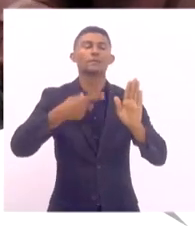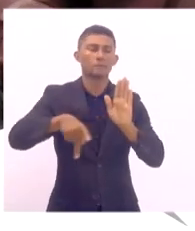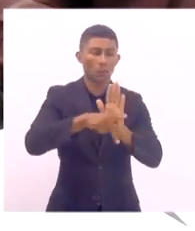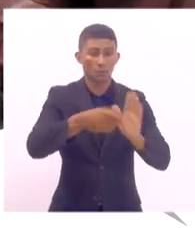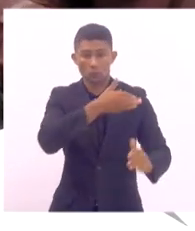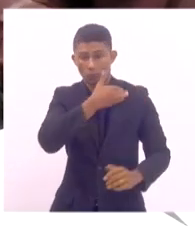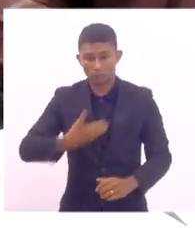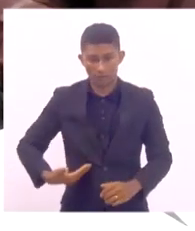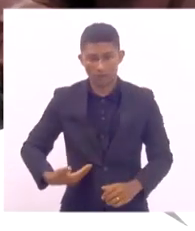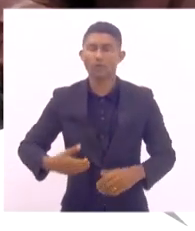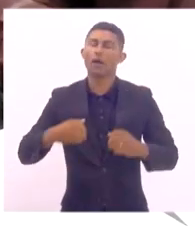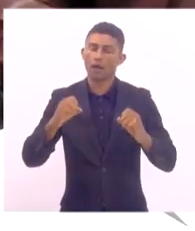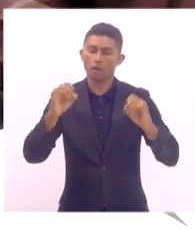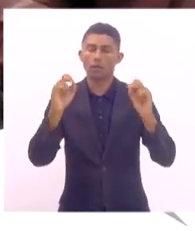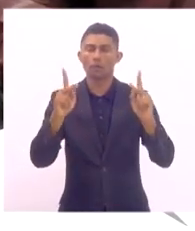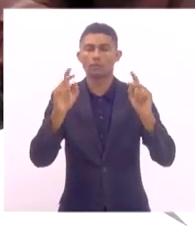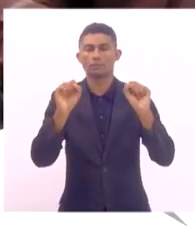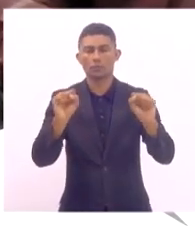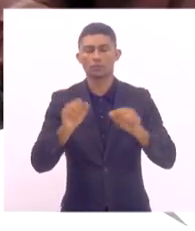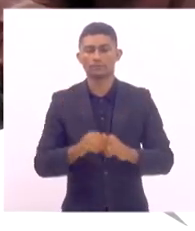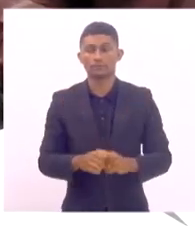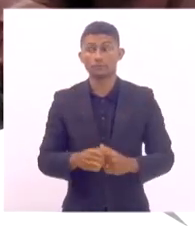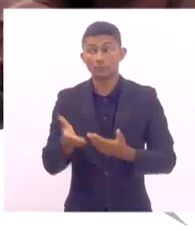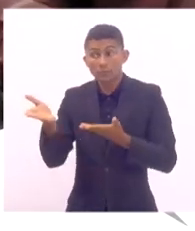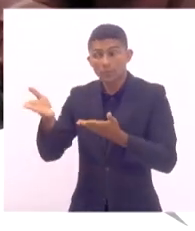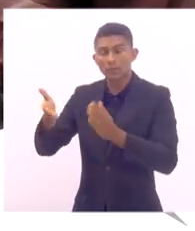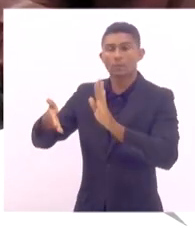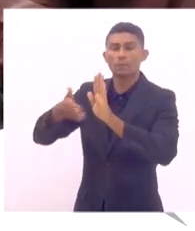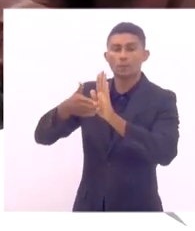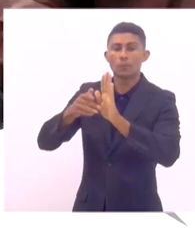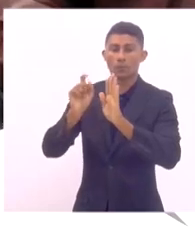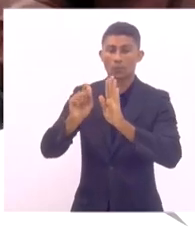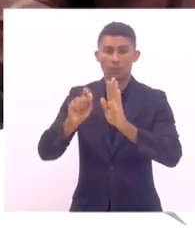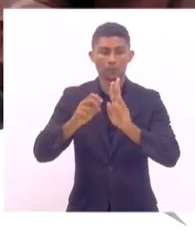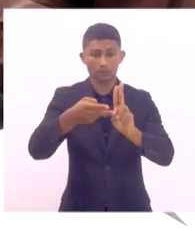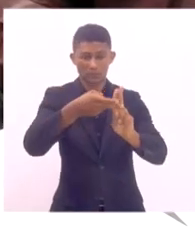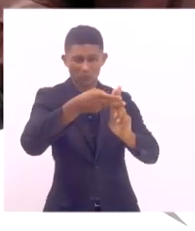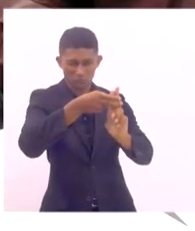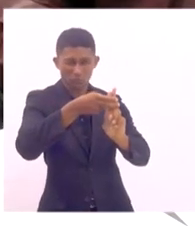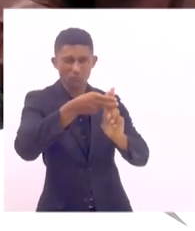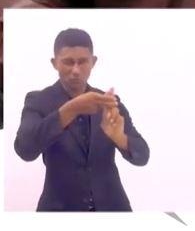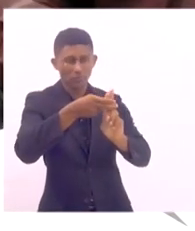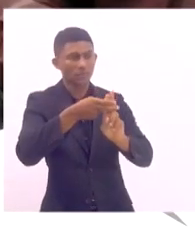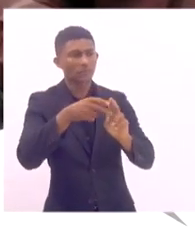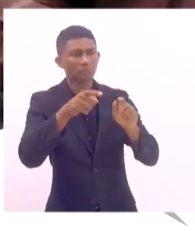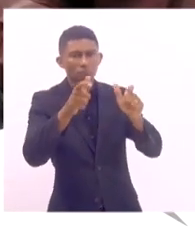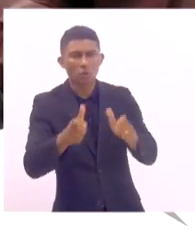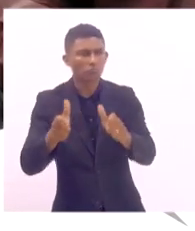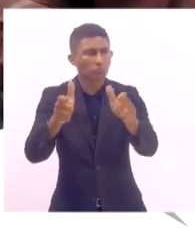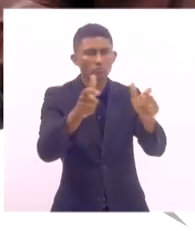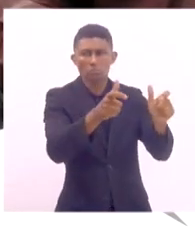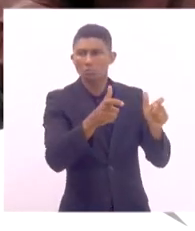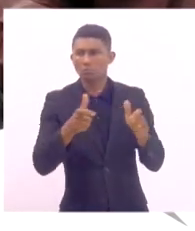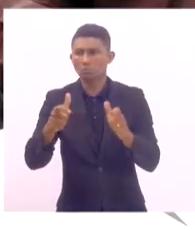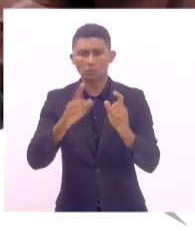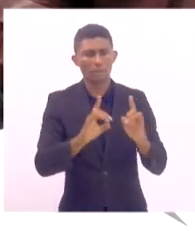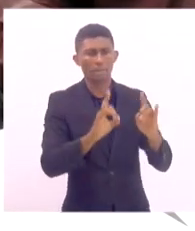O que a Lucinha está propondo? Que entre a rede SUS, os seus mais diversos imóveis, não